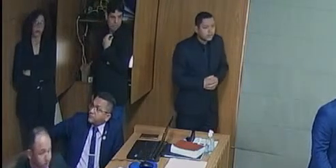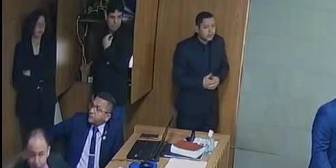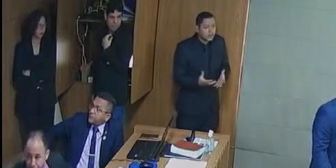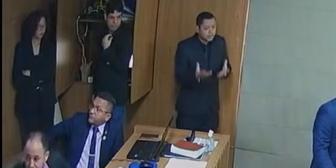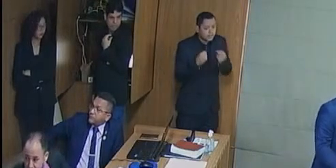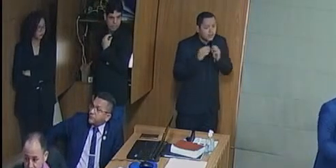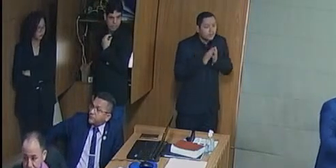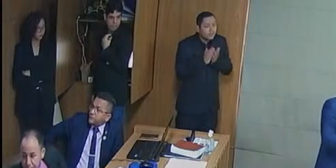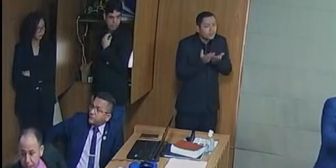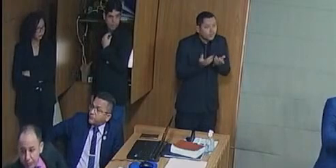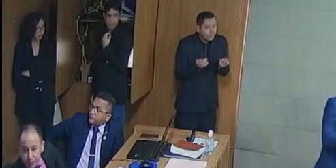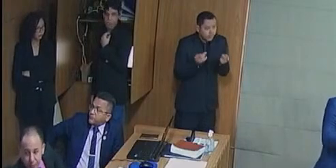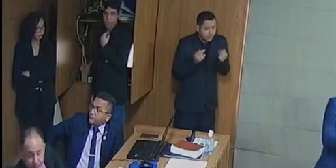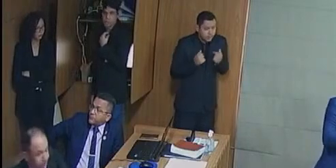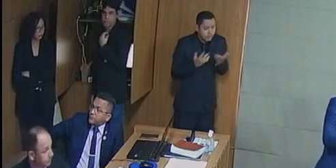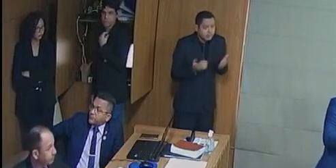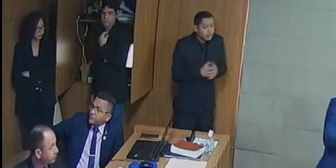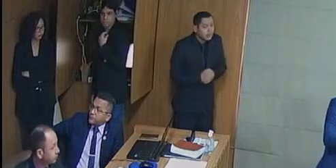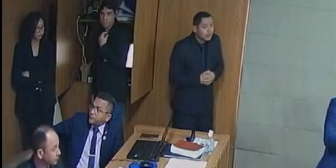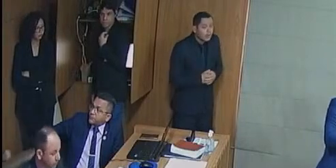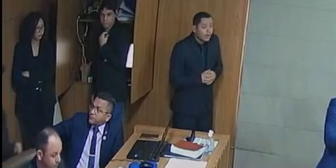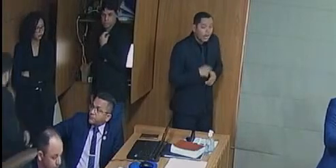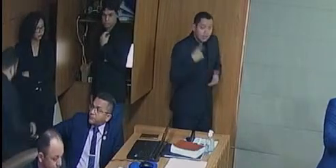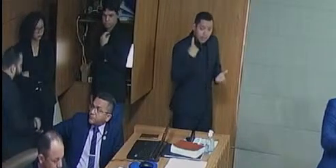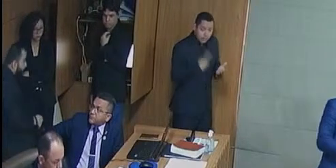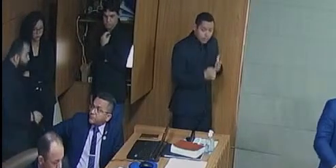de presente ocorre que nessa audiência